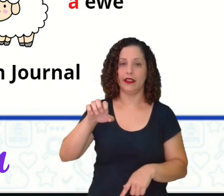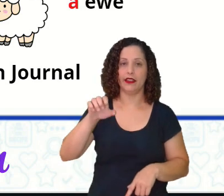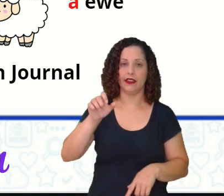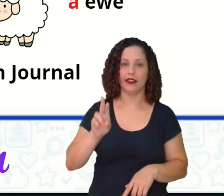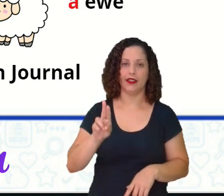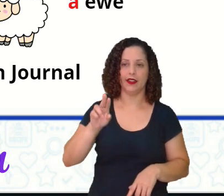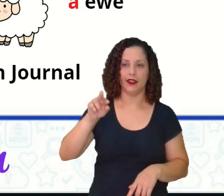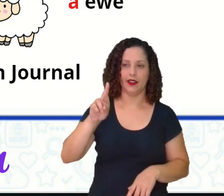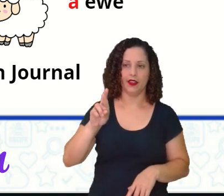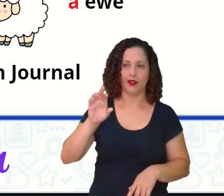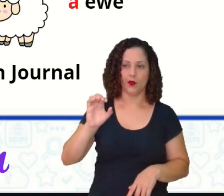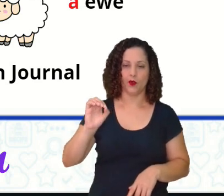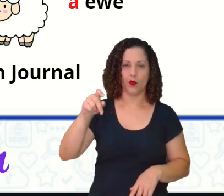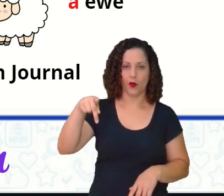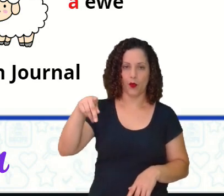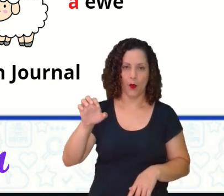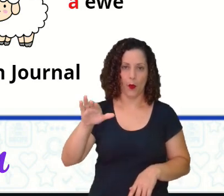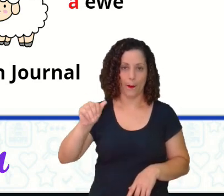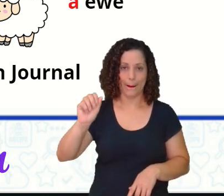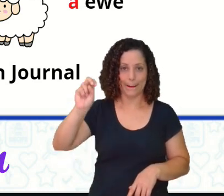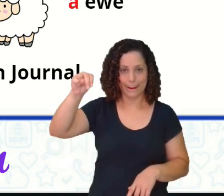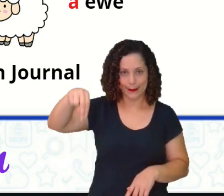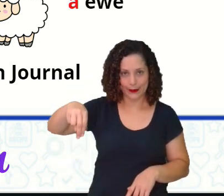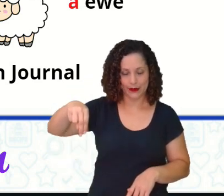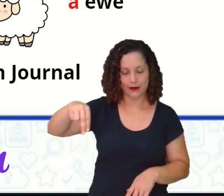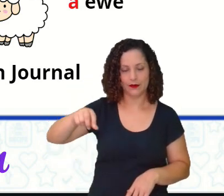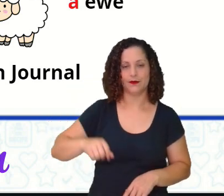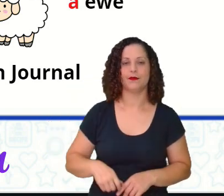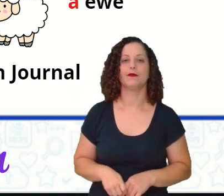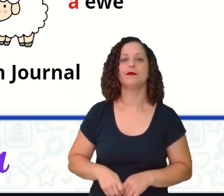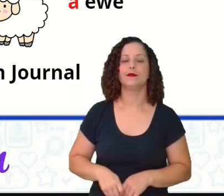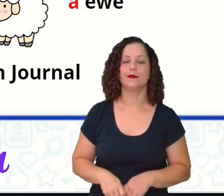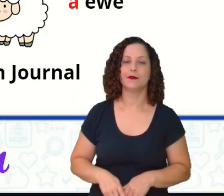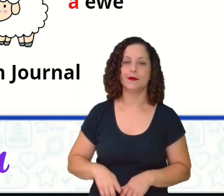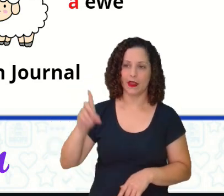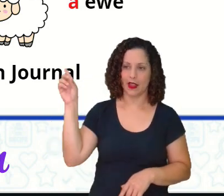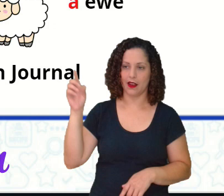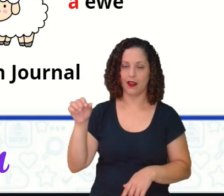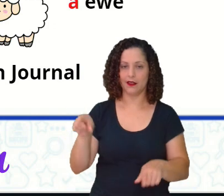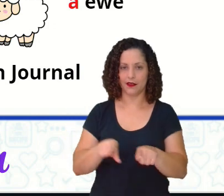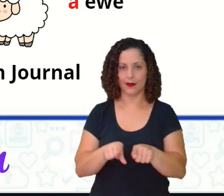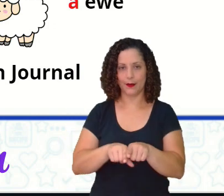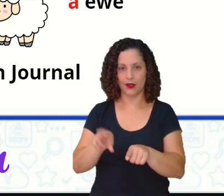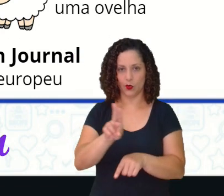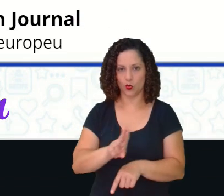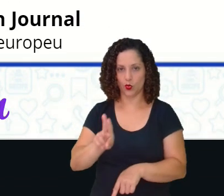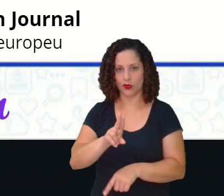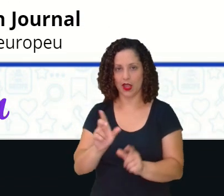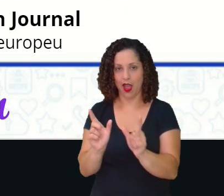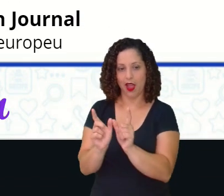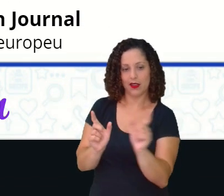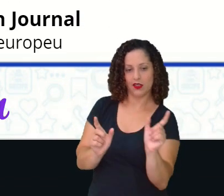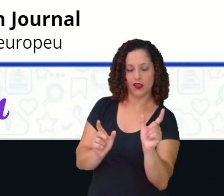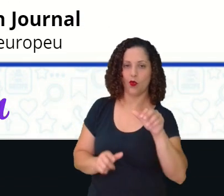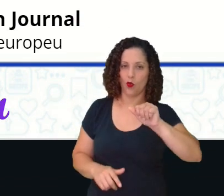som de, tá certo? De Y. Por isso que começa, usa o artigo A, tá?